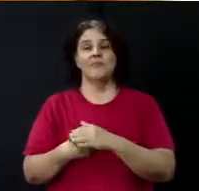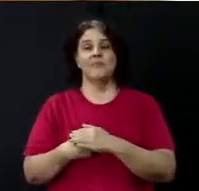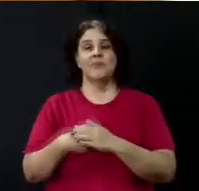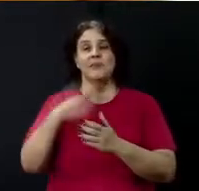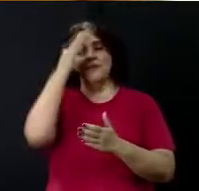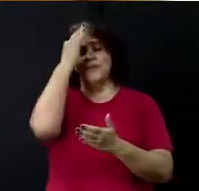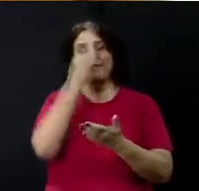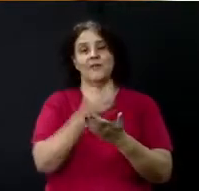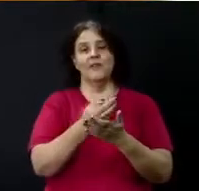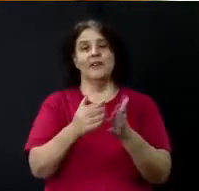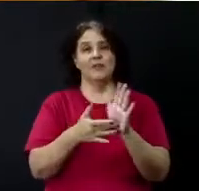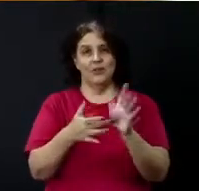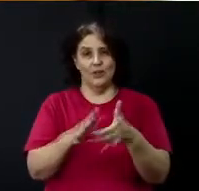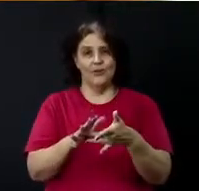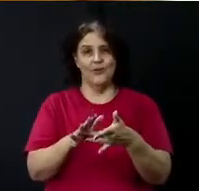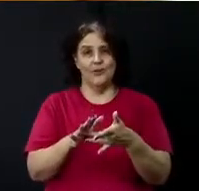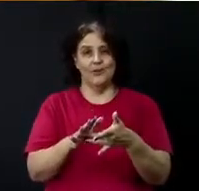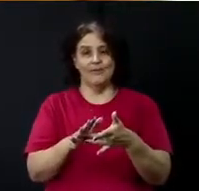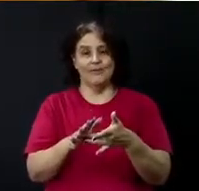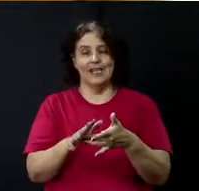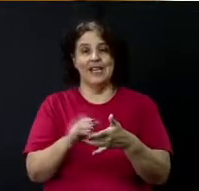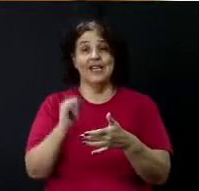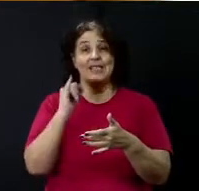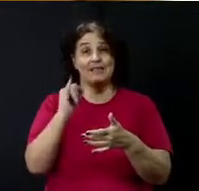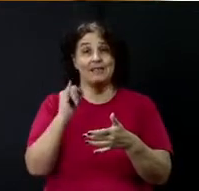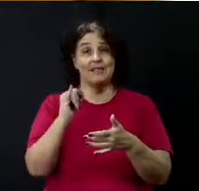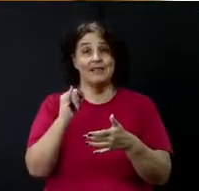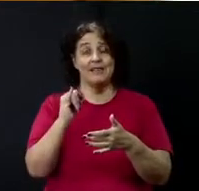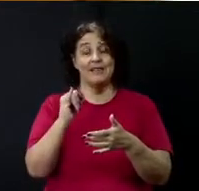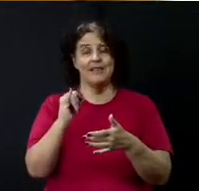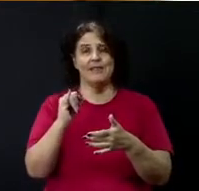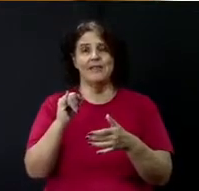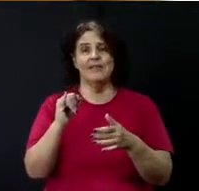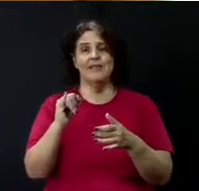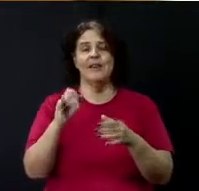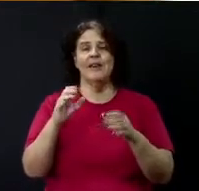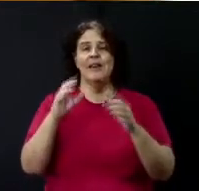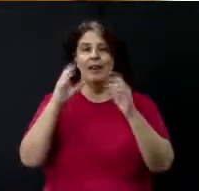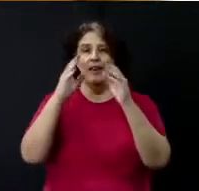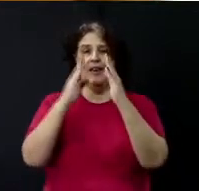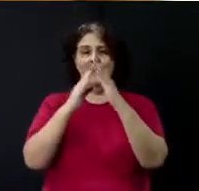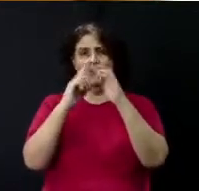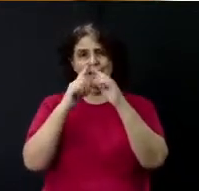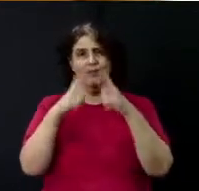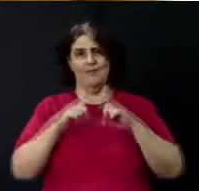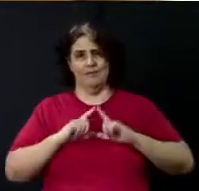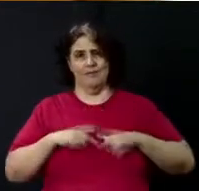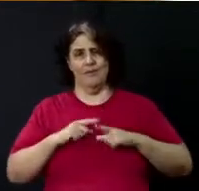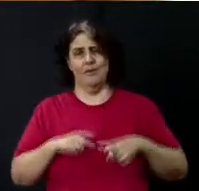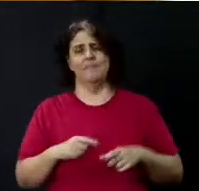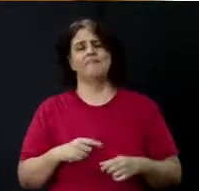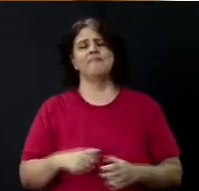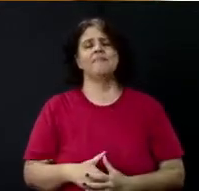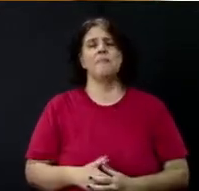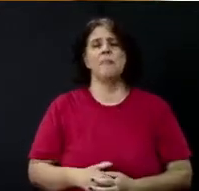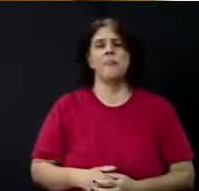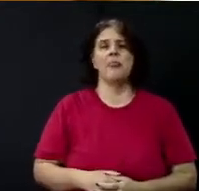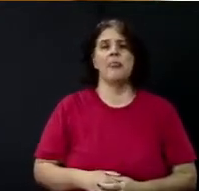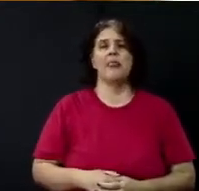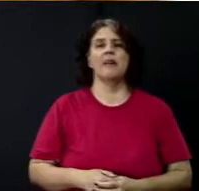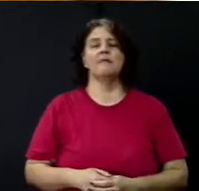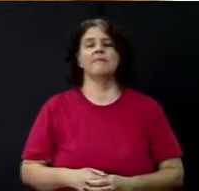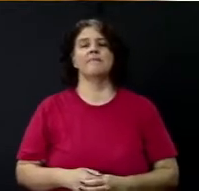sinagoga. A sinagoga era a religião da época, o judaísmo, né, concentrava na sinagoga todas as coisas